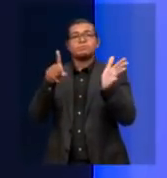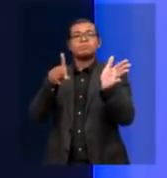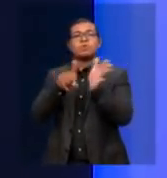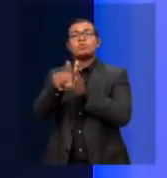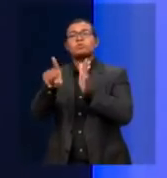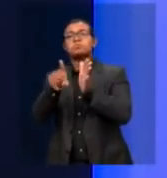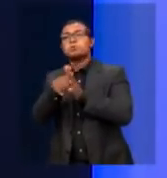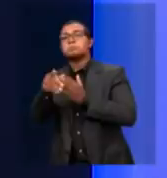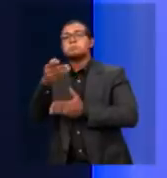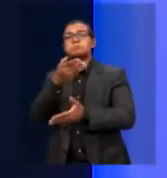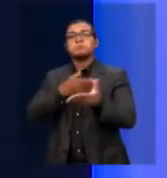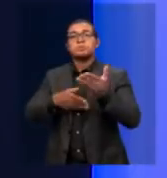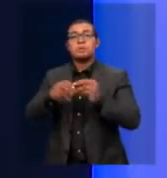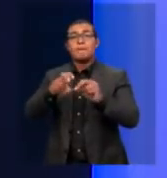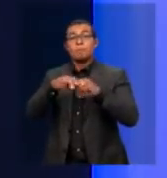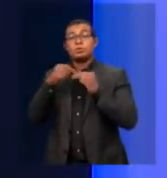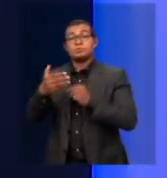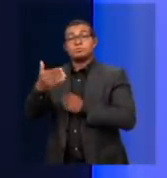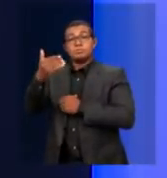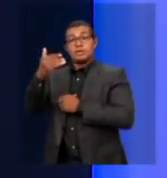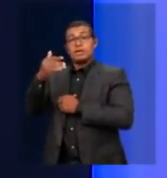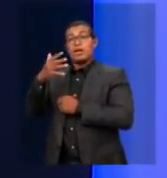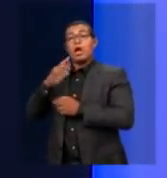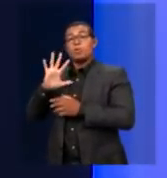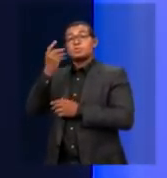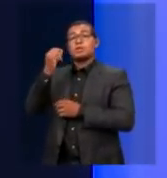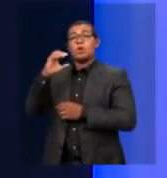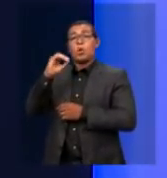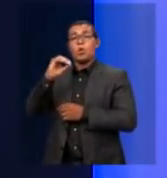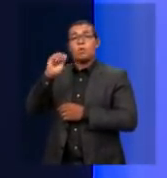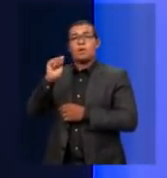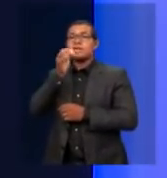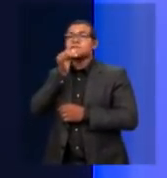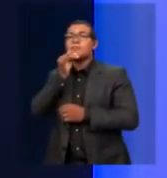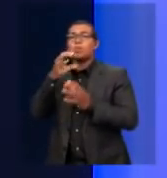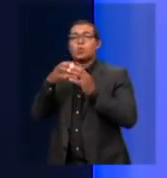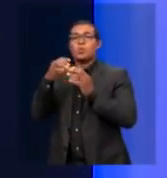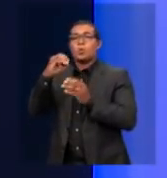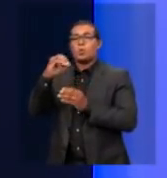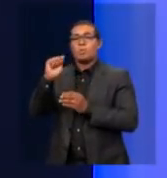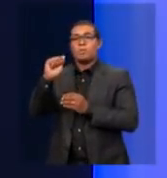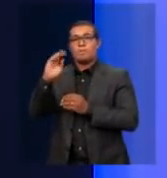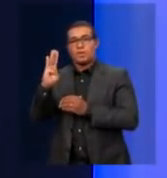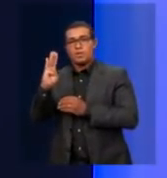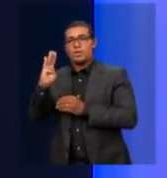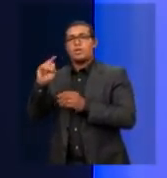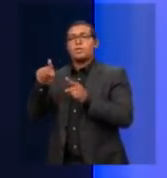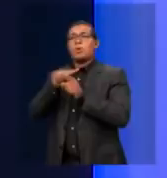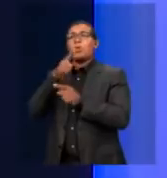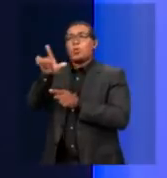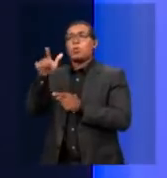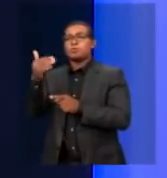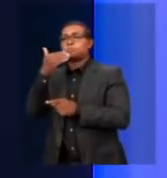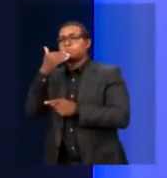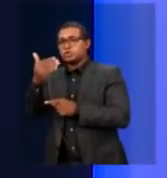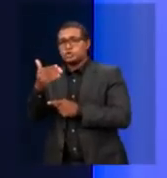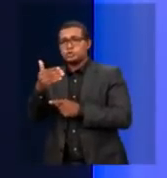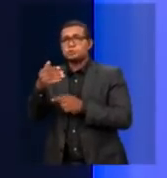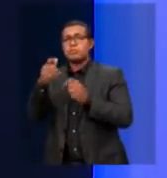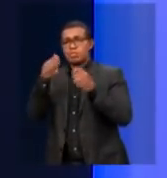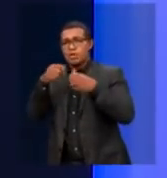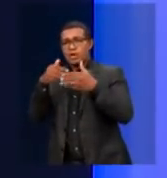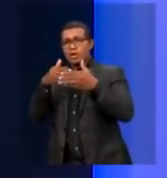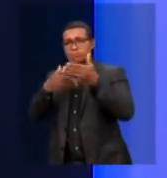órgãos como a oab movimentos sociais é pediram néel uma intervenção pediram o diálogo esse